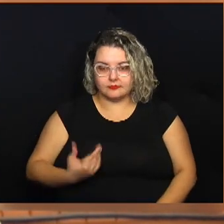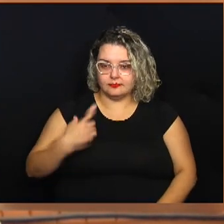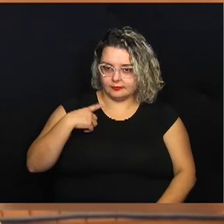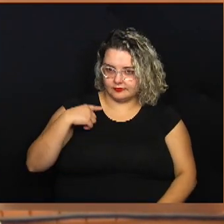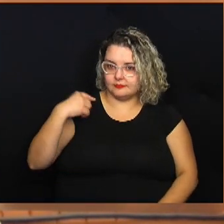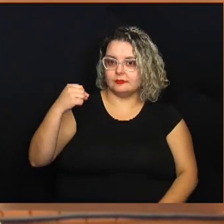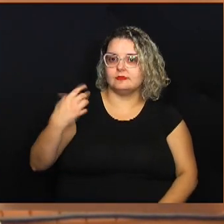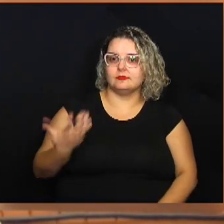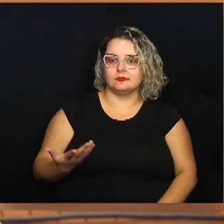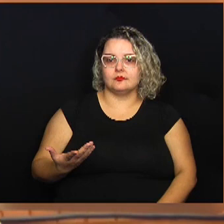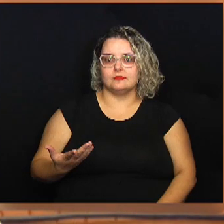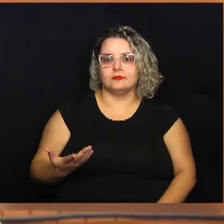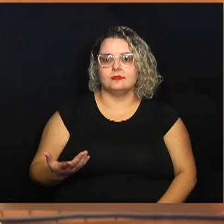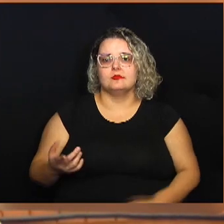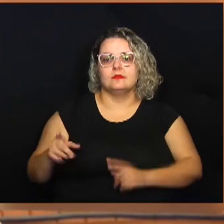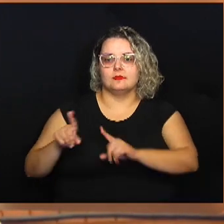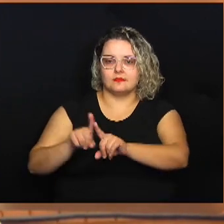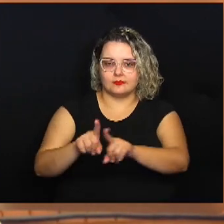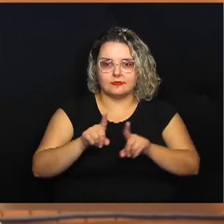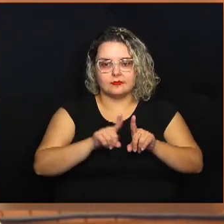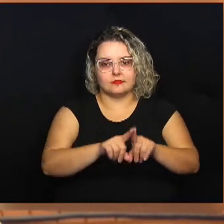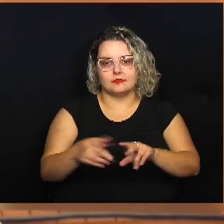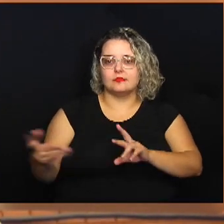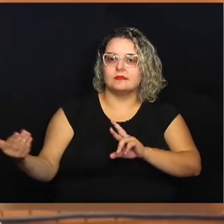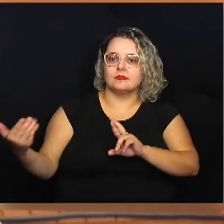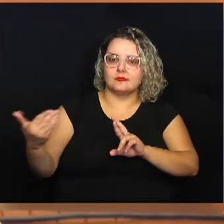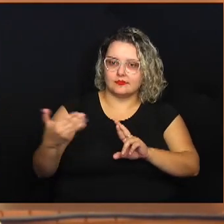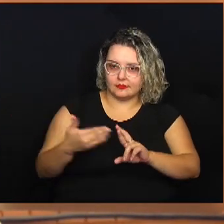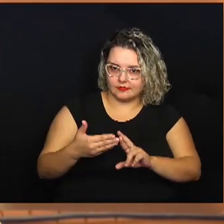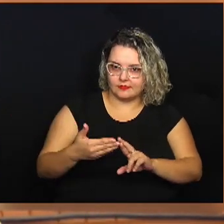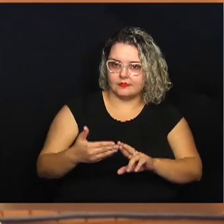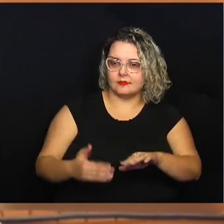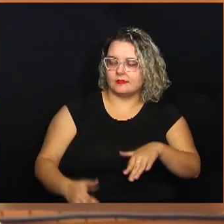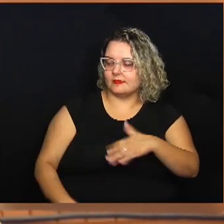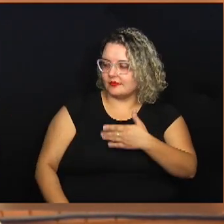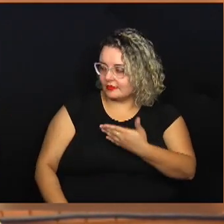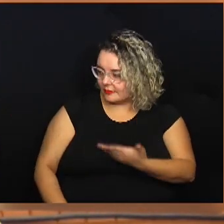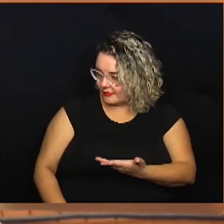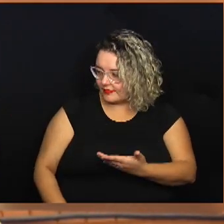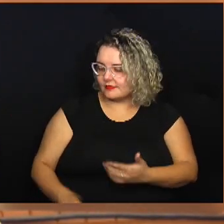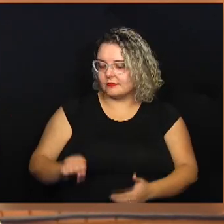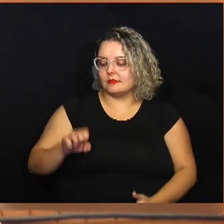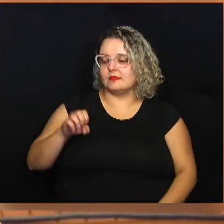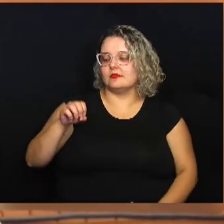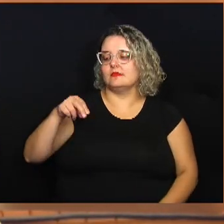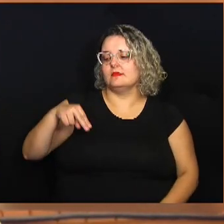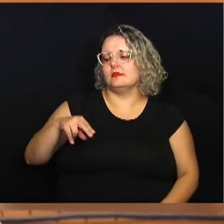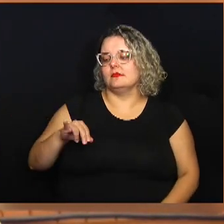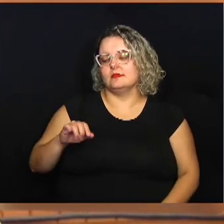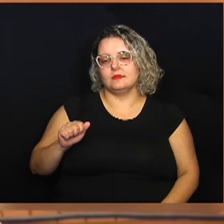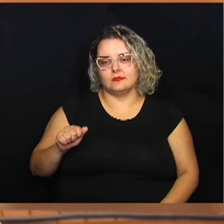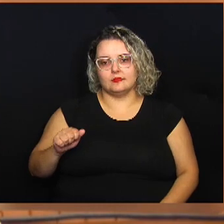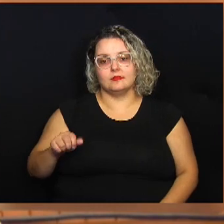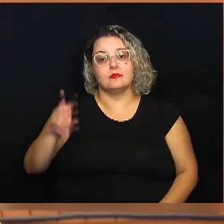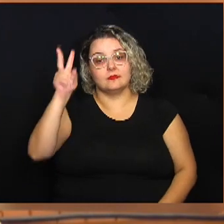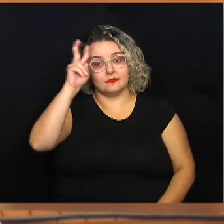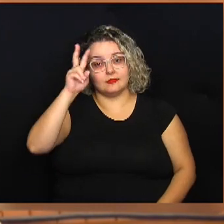escolhida pelos companheiros, né, sendo representada aqui pela Sônia Fardim,